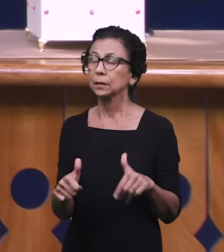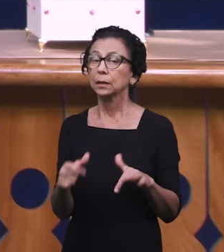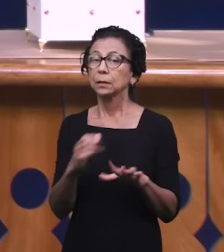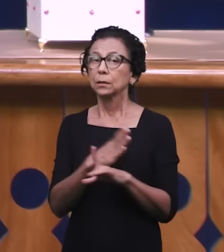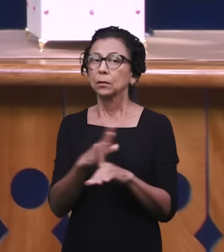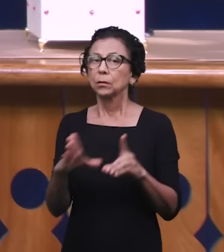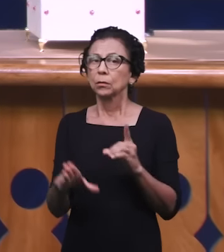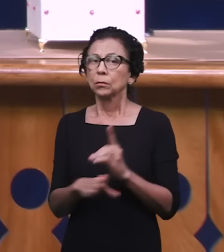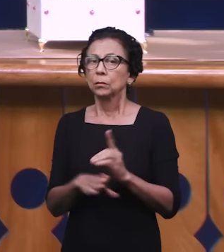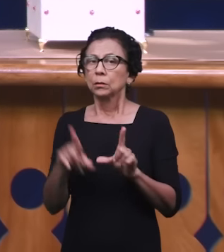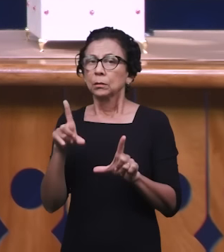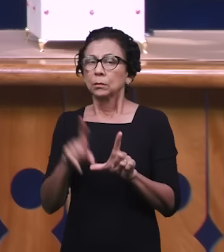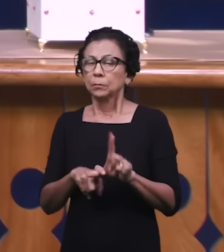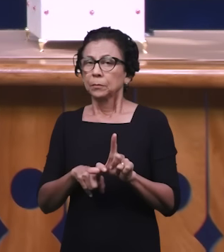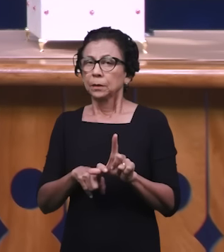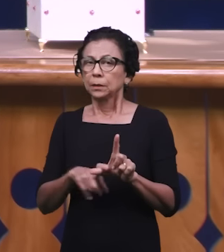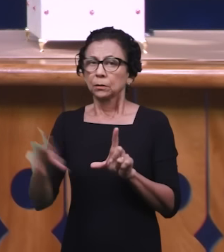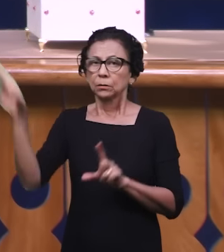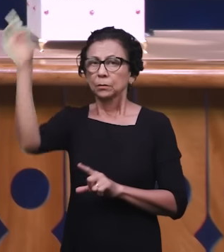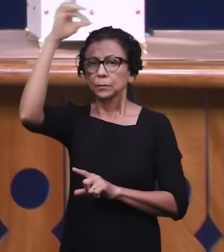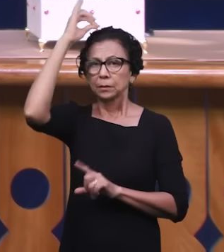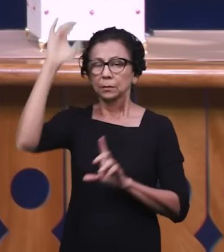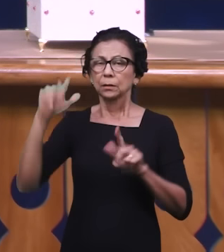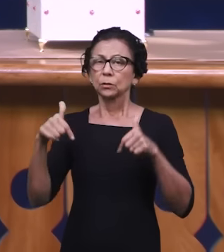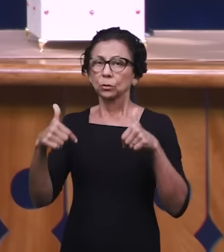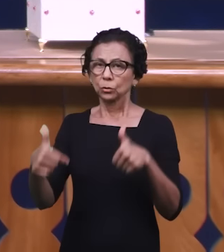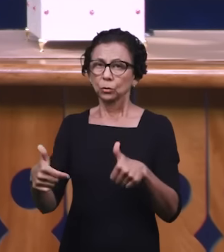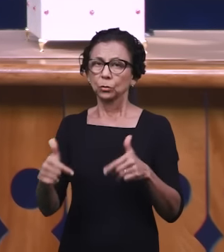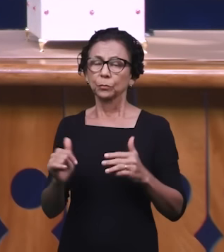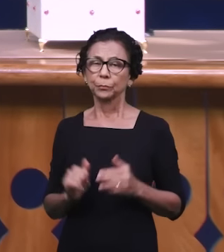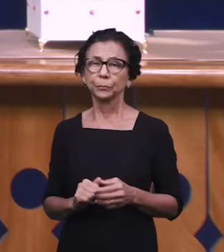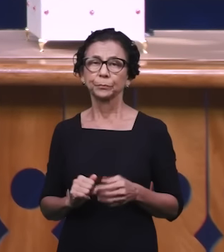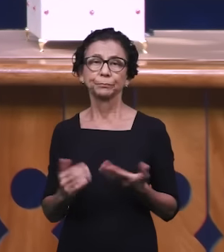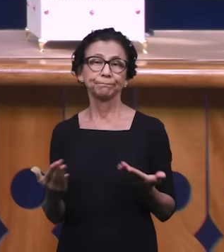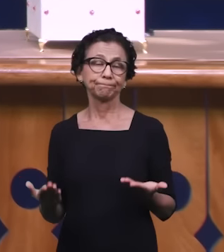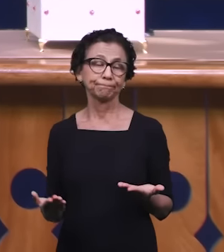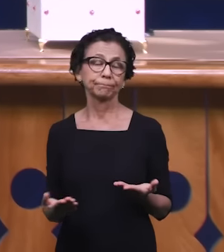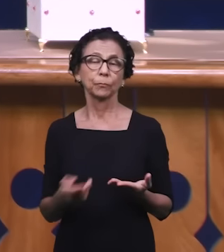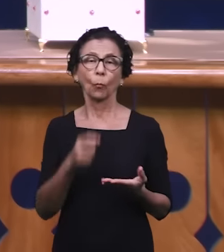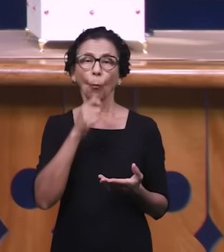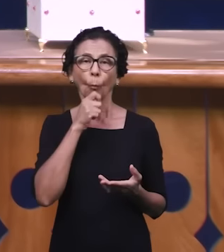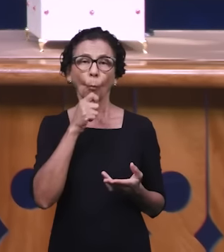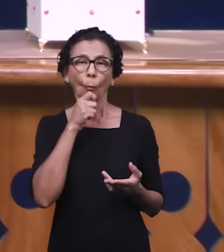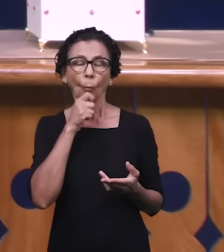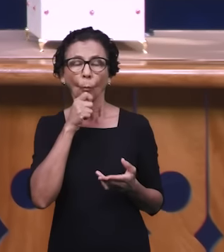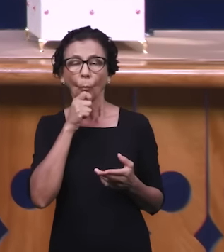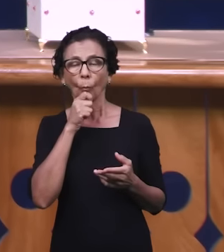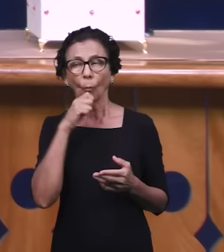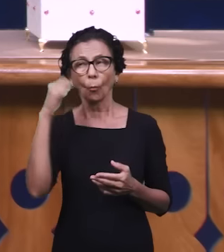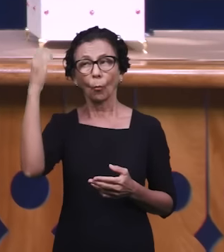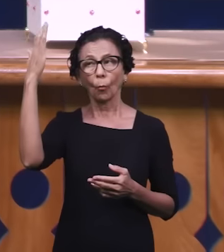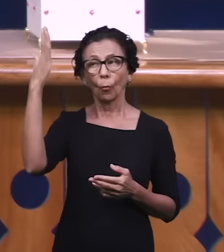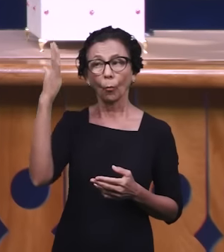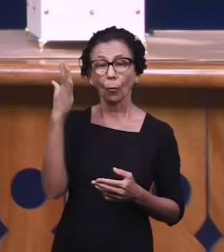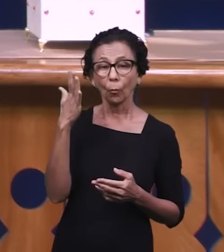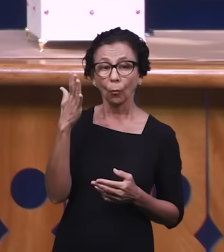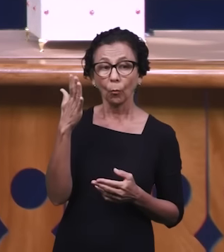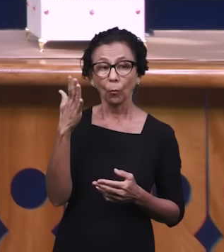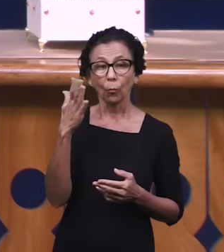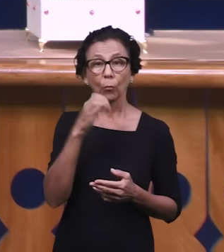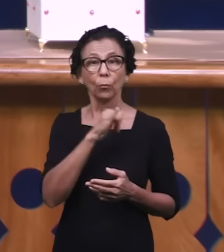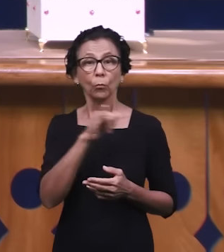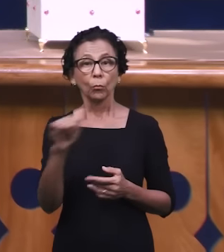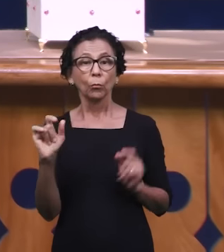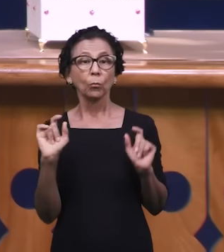ação do Espírito Santo. Sem o Espírito Santo não há culto. Sem a revelação do Espírito Santo não há o que dizer, não há o que